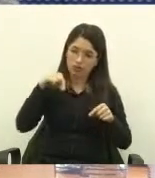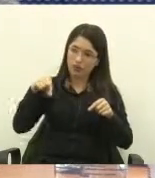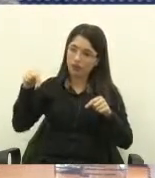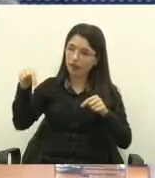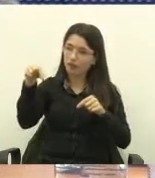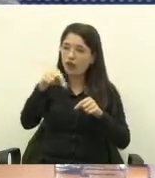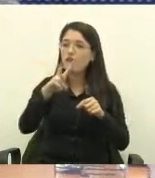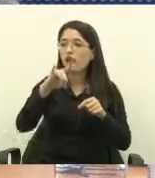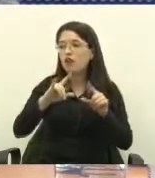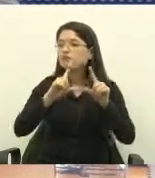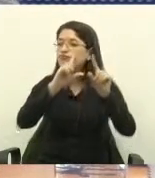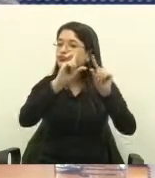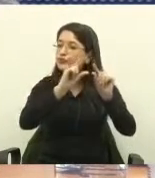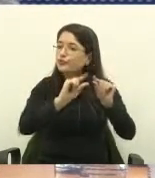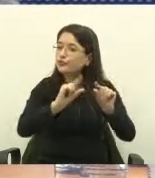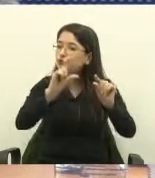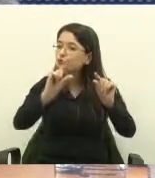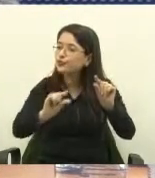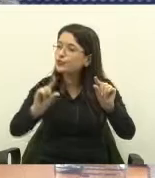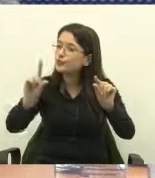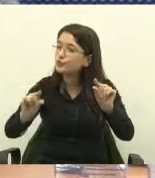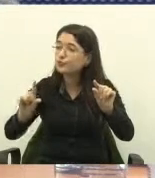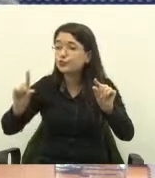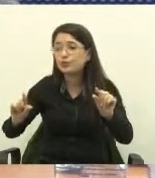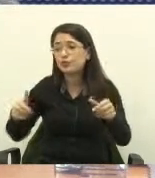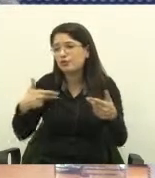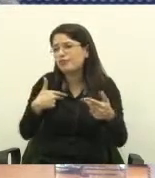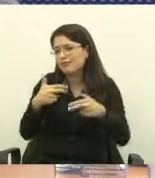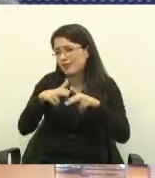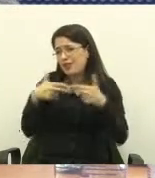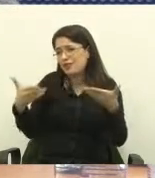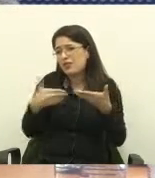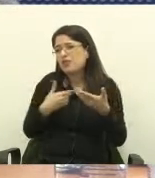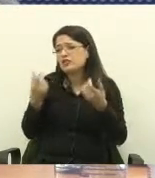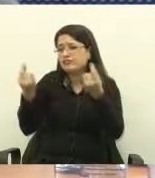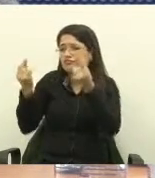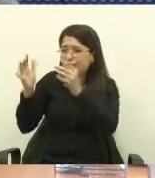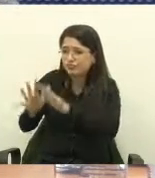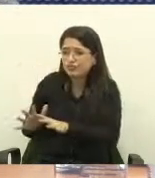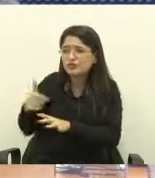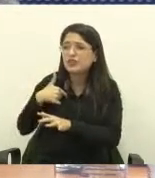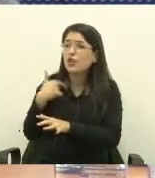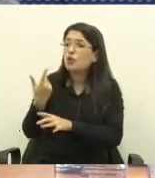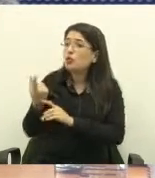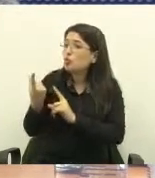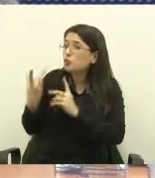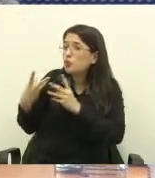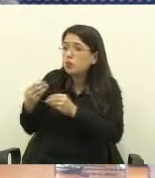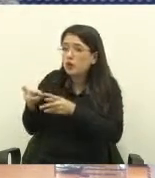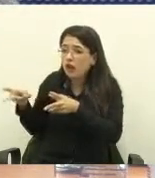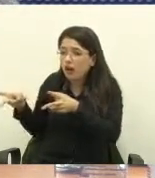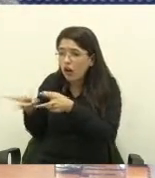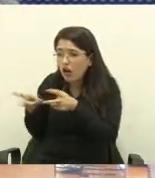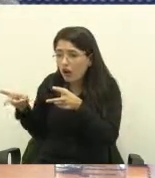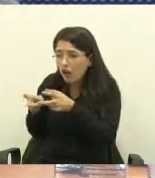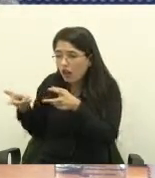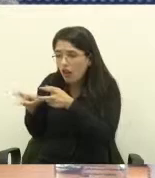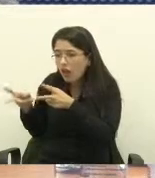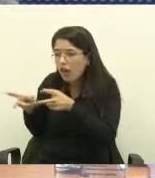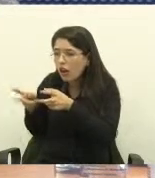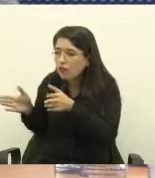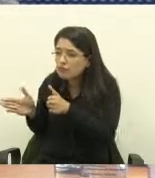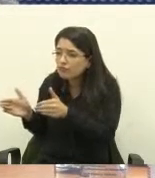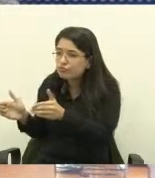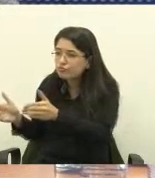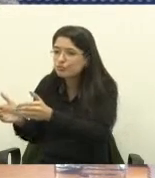na redução orçamentária, na redução de repasses, na arrecadação, e isso o município ele